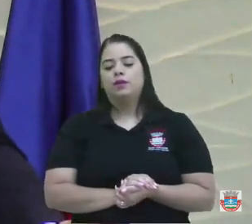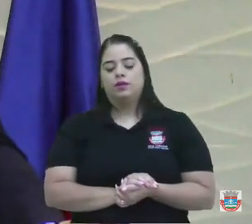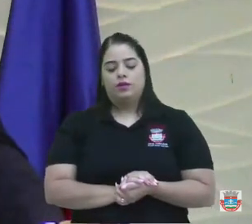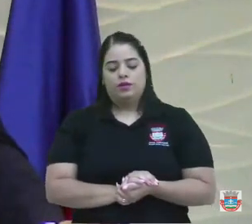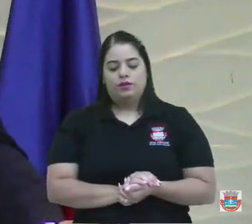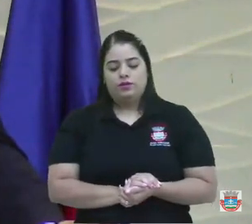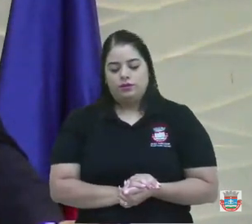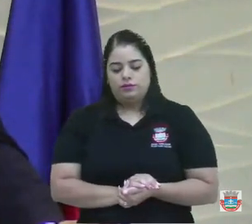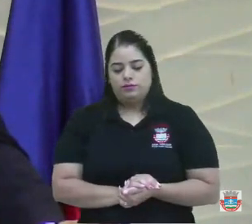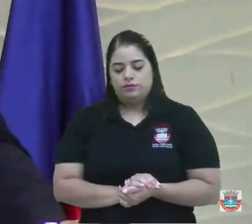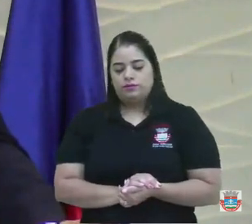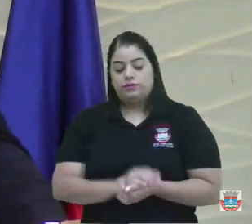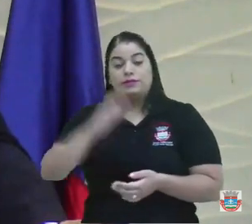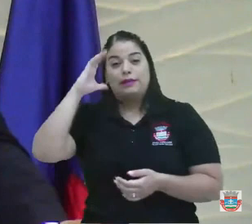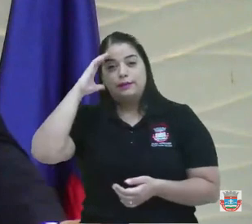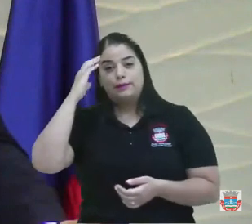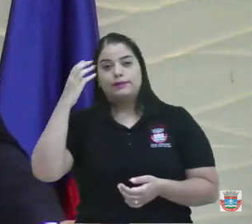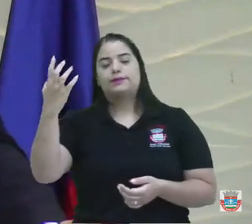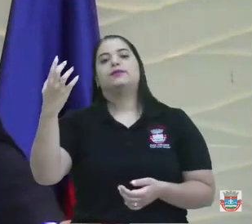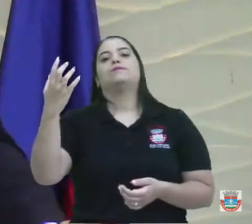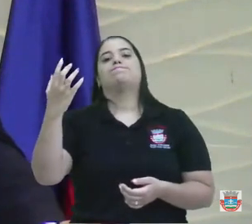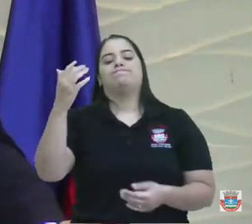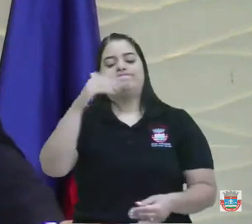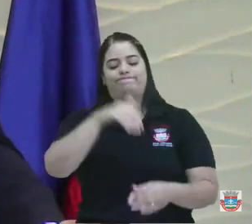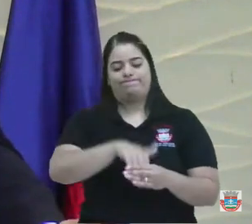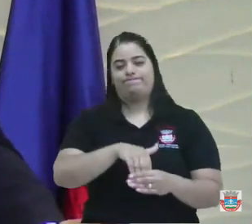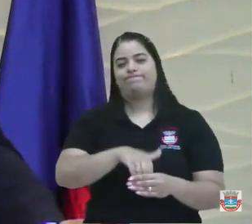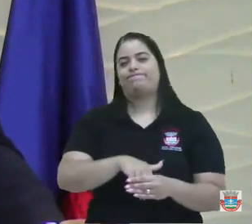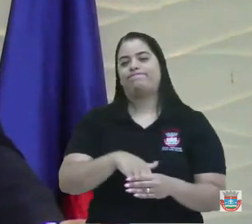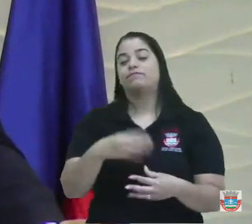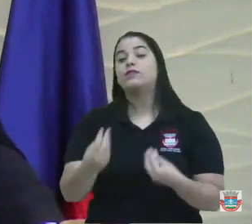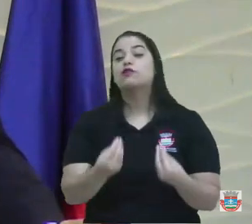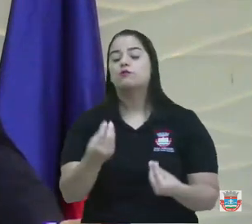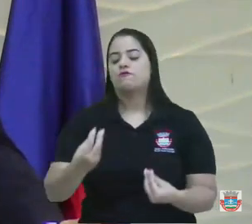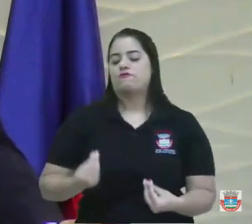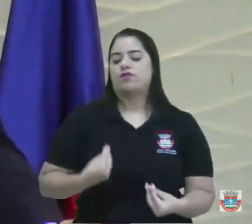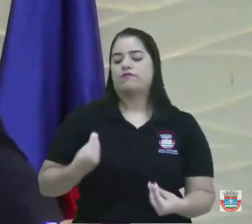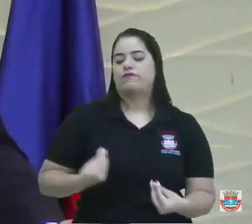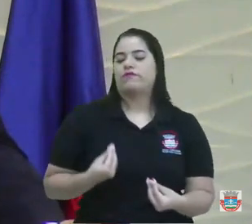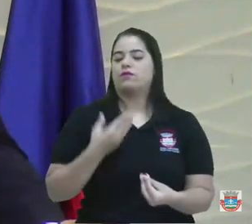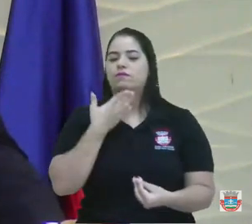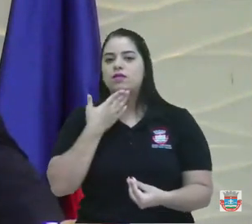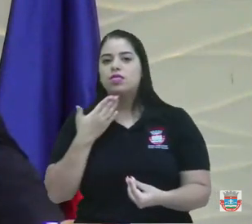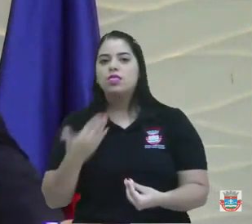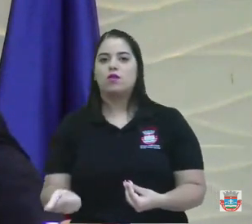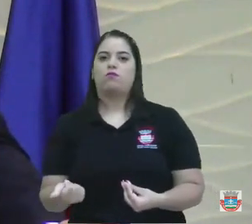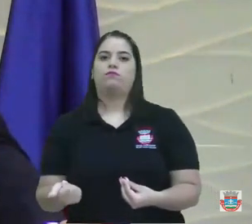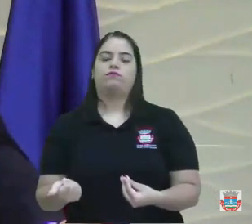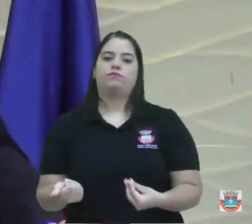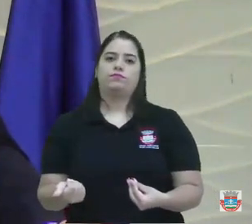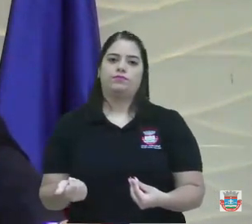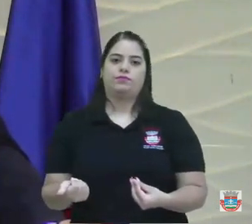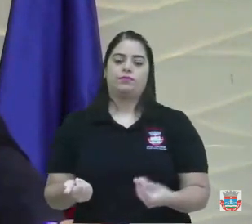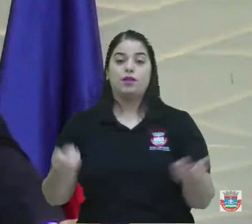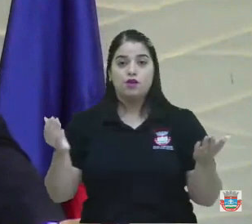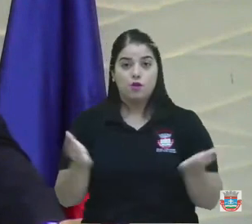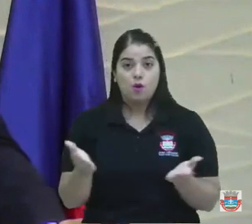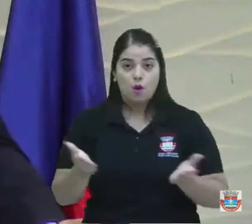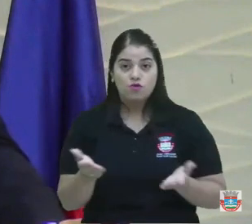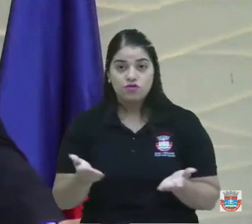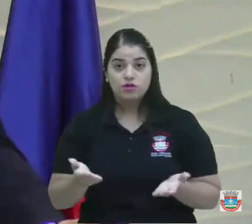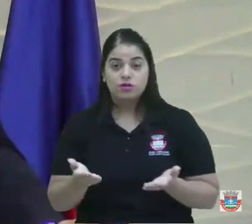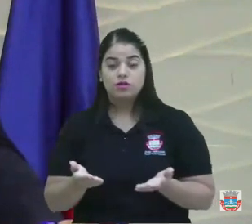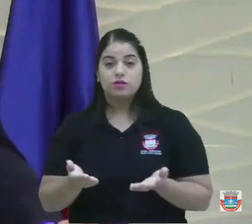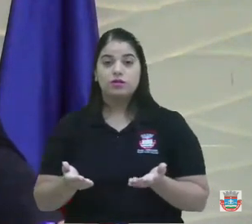noite, principalmente na questão de sobreviver. A gente hoje tem uma realidade, de fato,